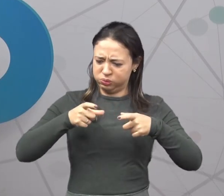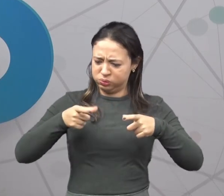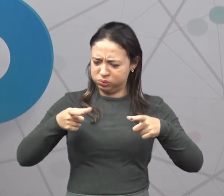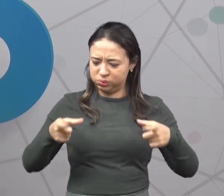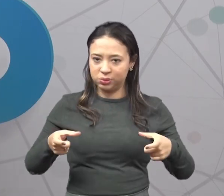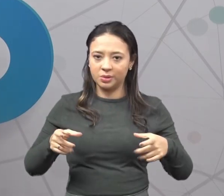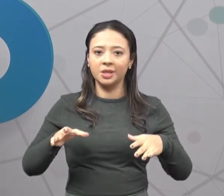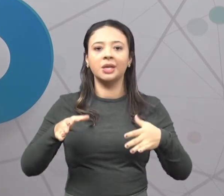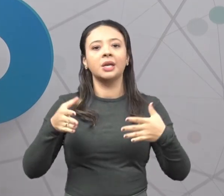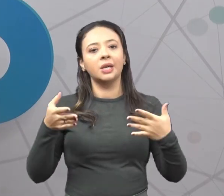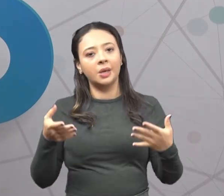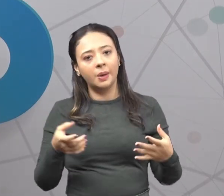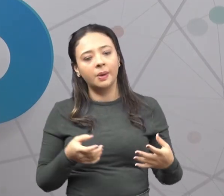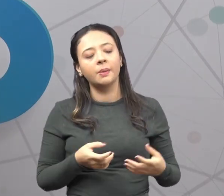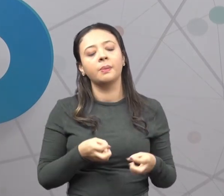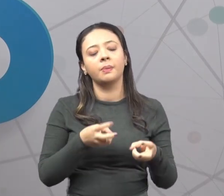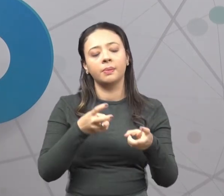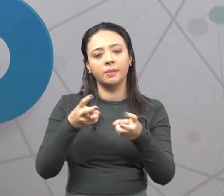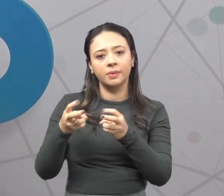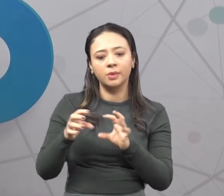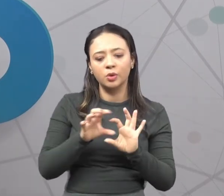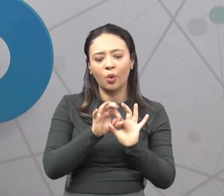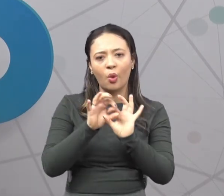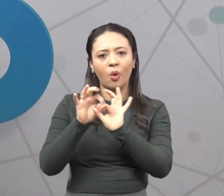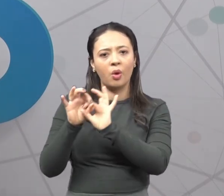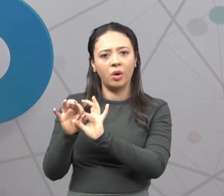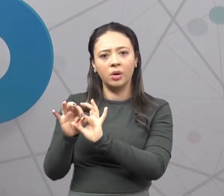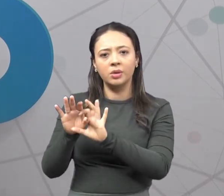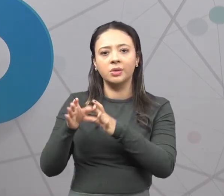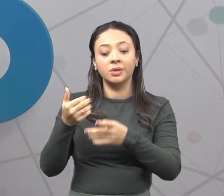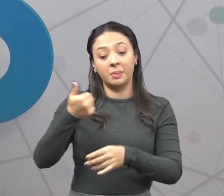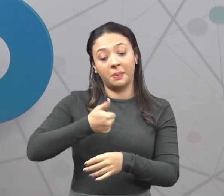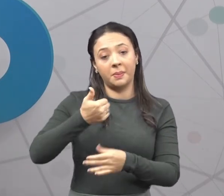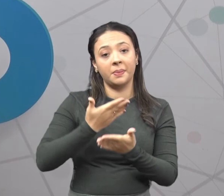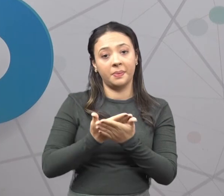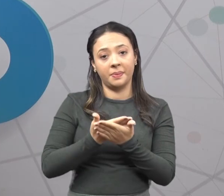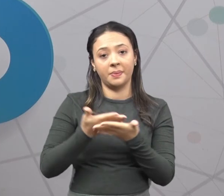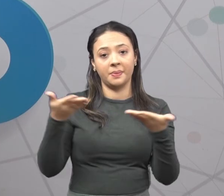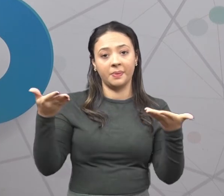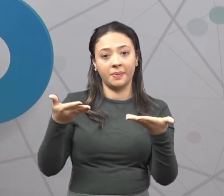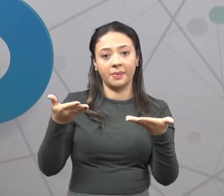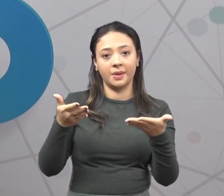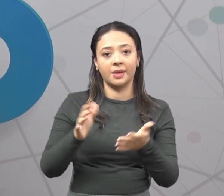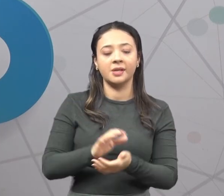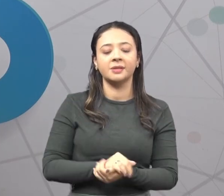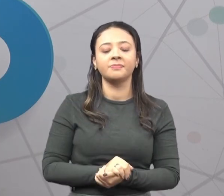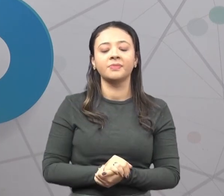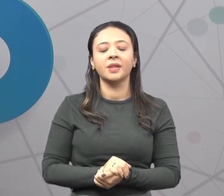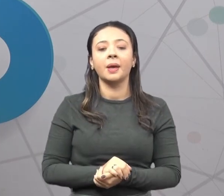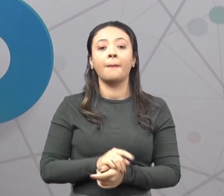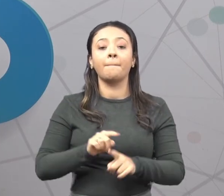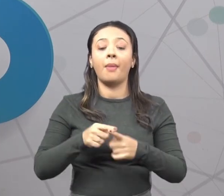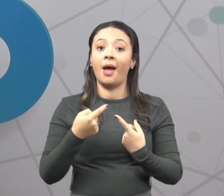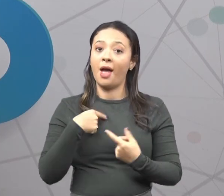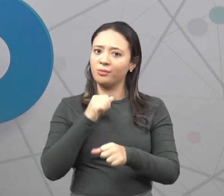essa parte de contextualização, de conceito, nessa primeira aula. E eu espero